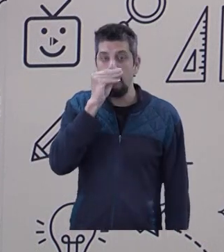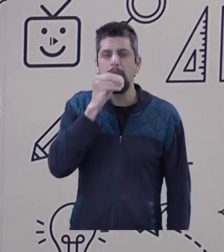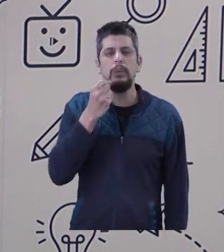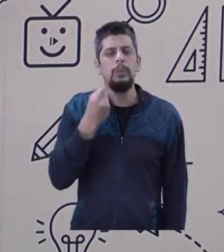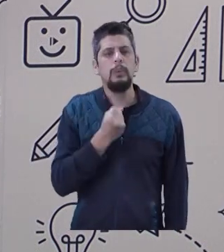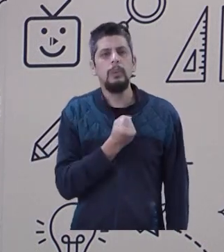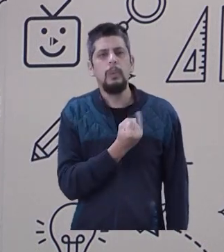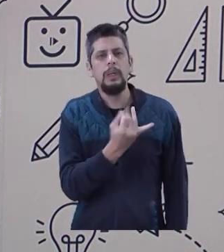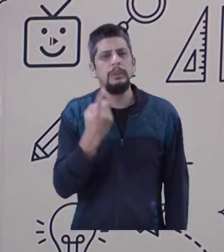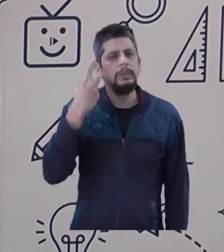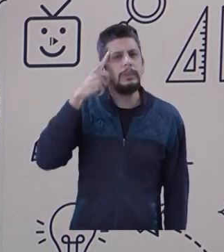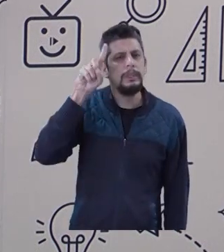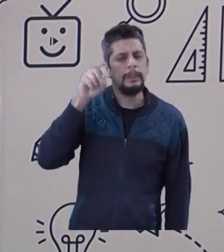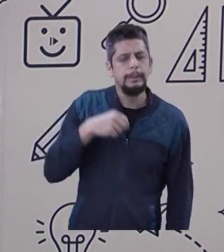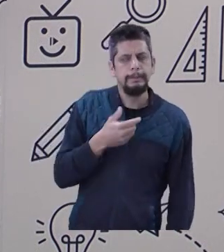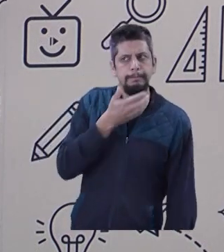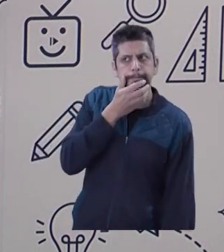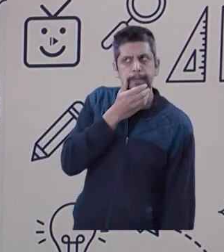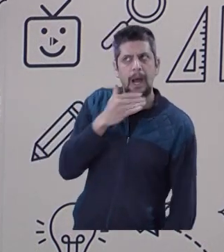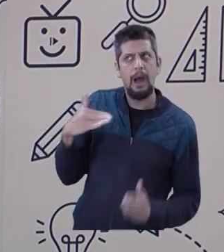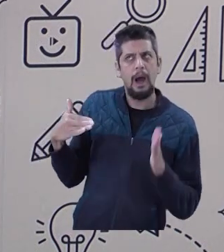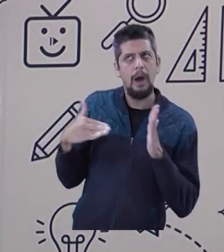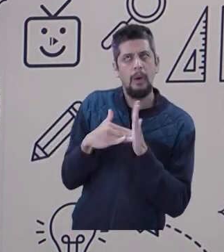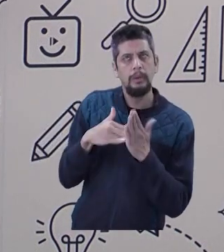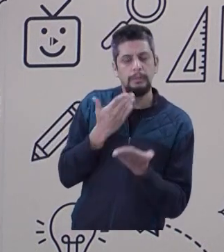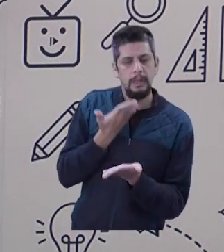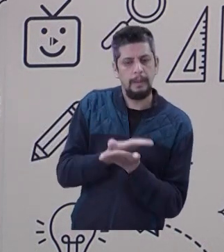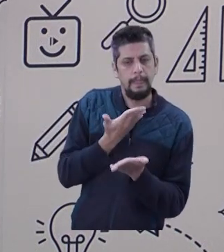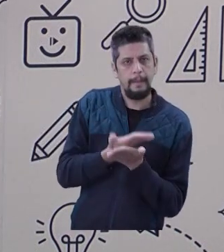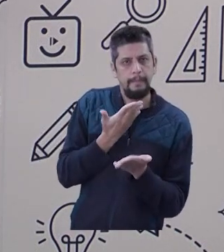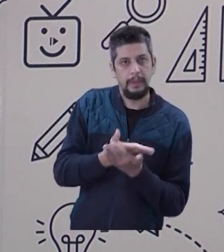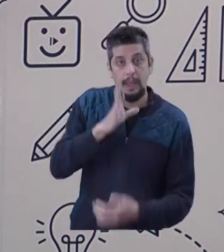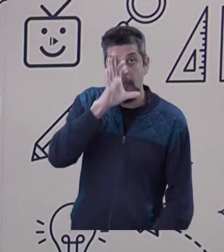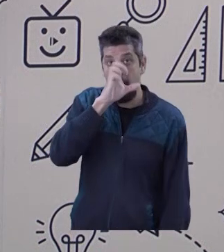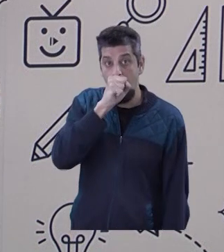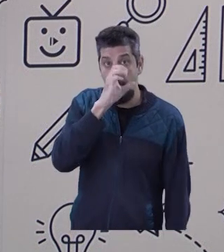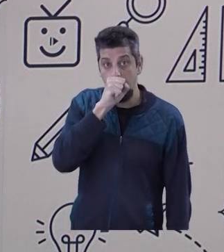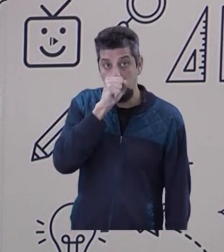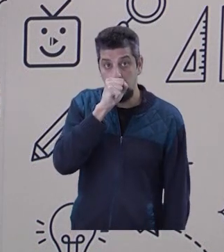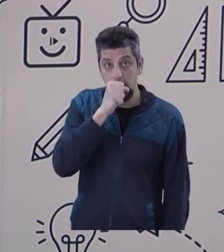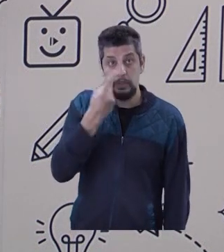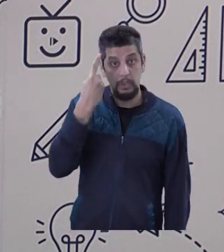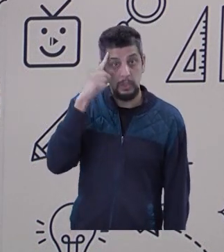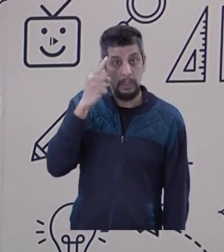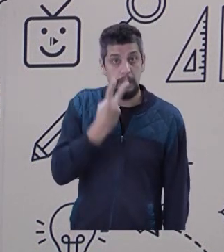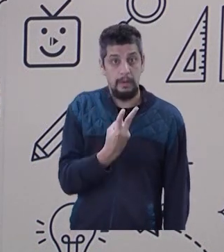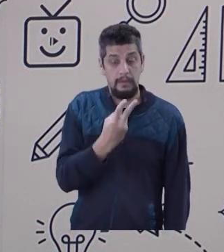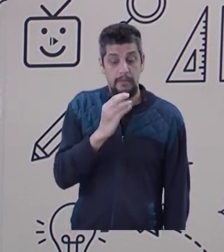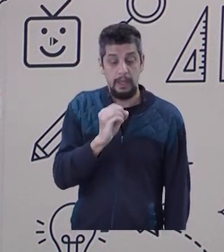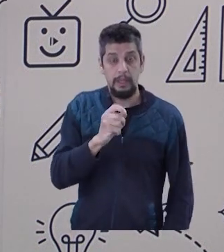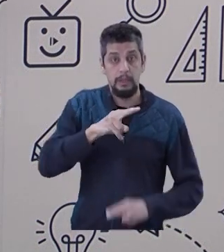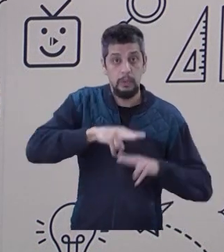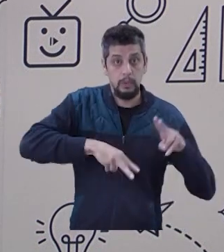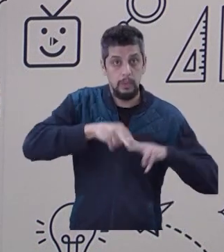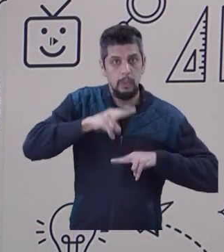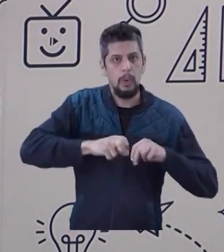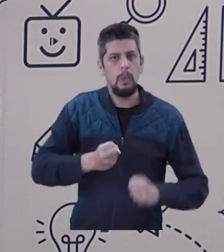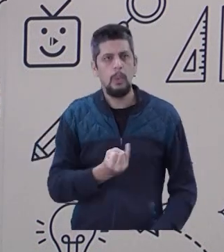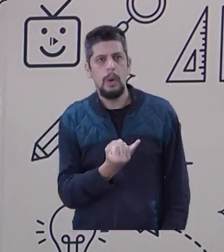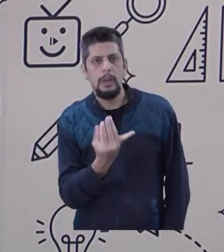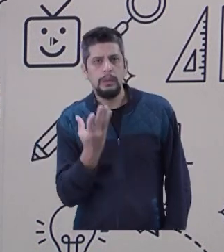sábado? Deixa eu pensar um pouquinho. Se a última aula de sábado foi no dia 20 de